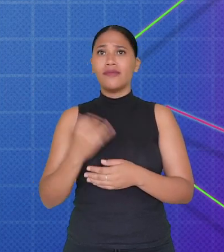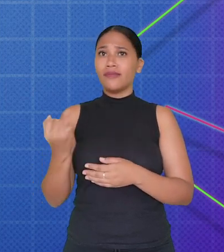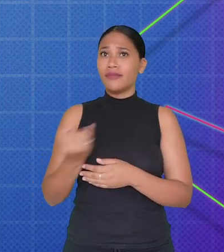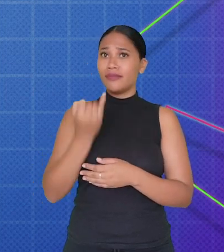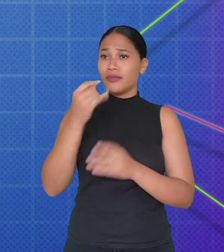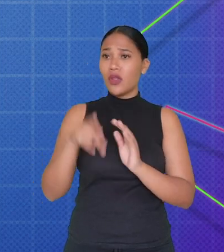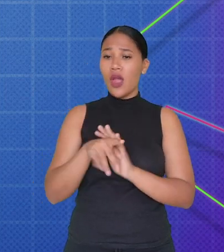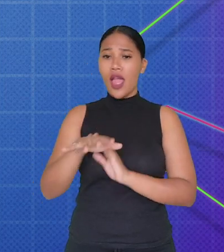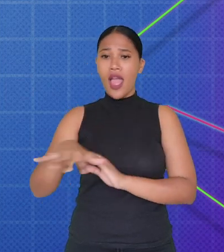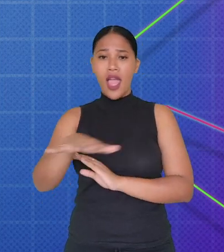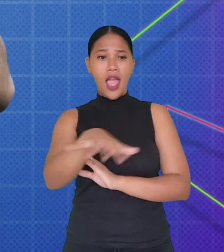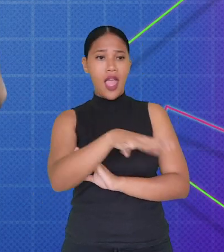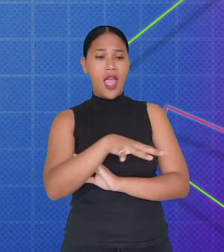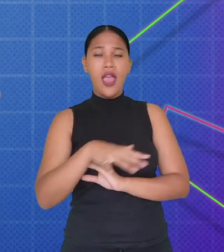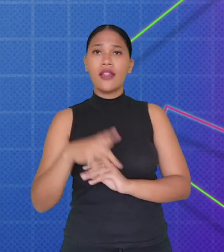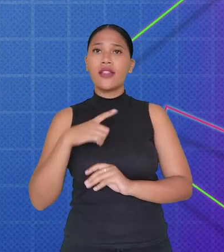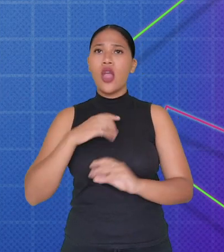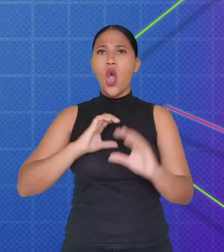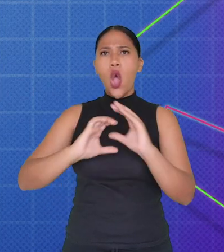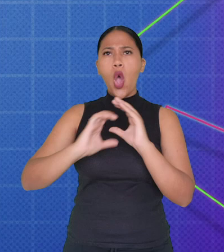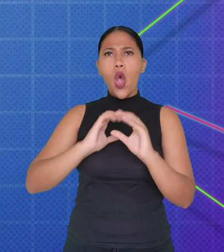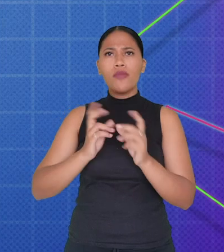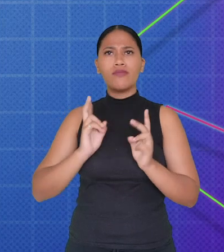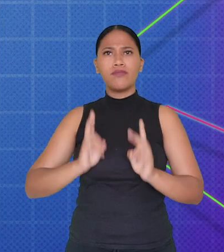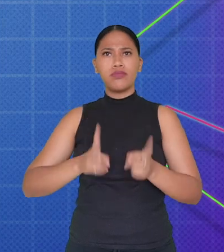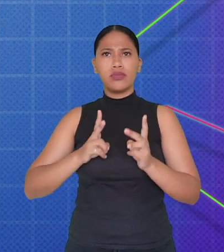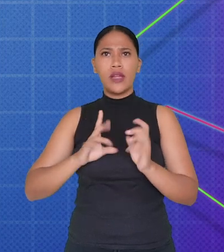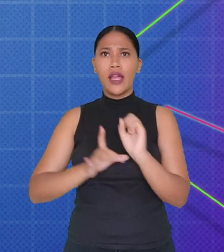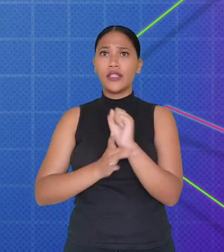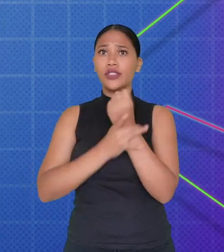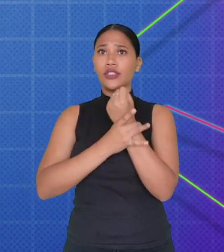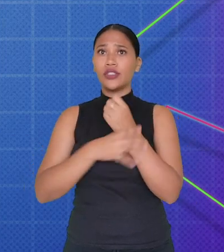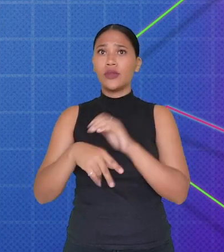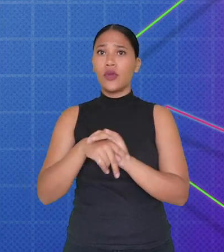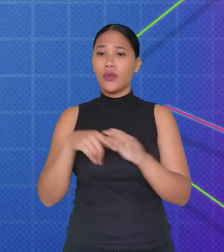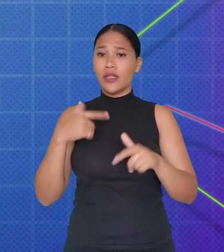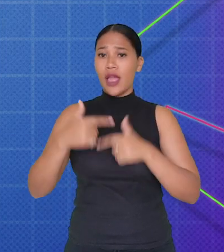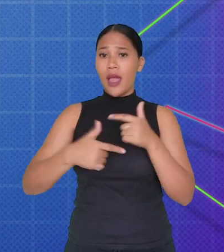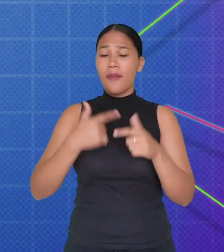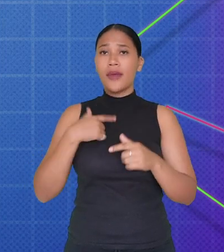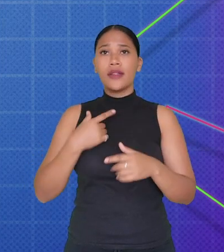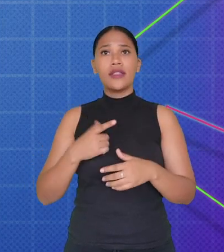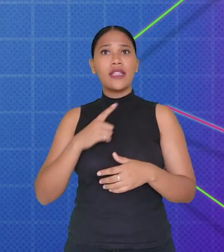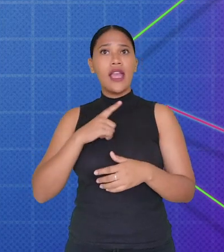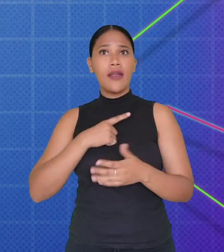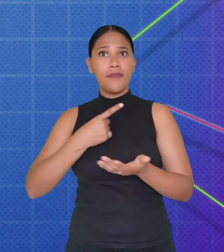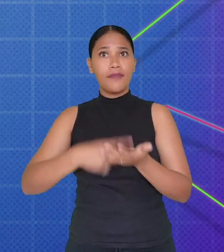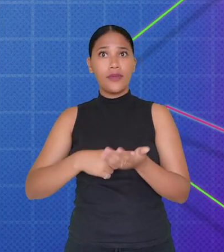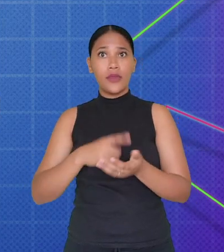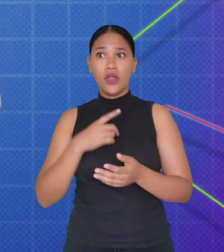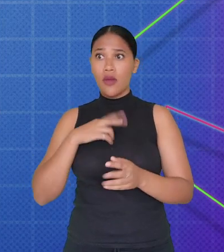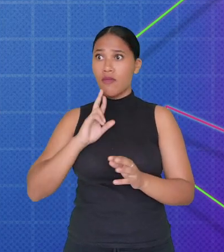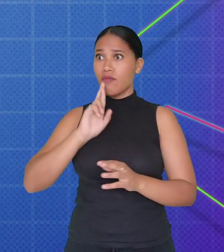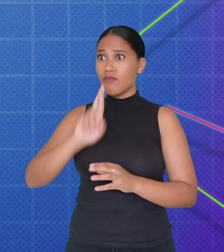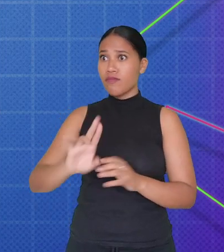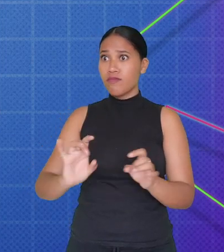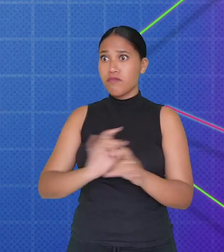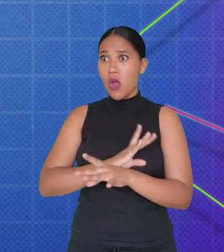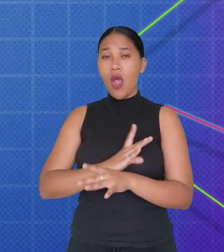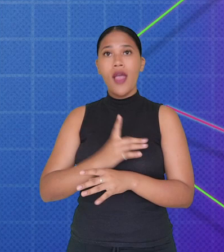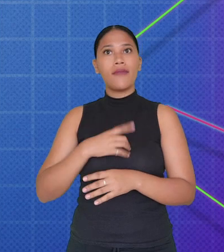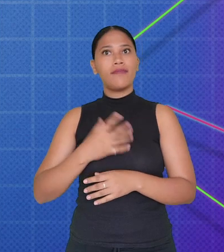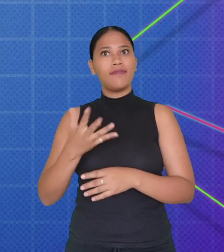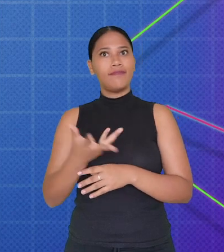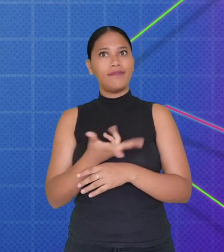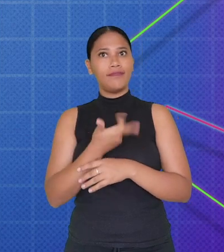que todas as áreas envolvidas estejam em constante comunicação para garantir que o trabalho esteja alinhado e que o resultado final seja de